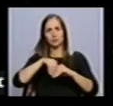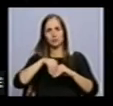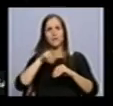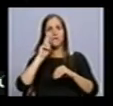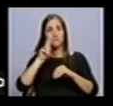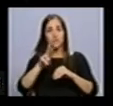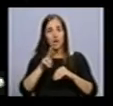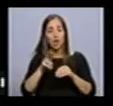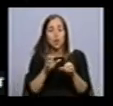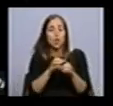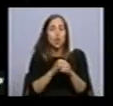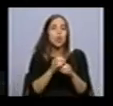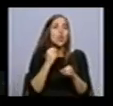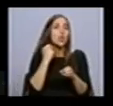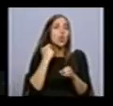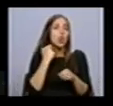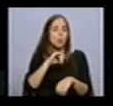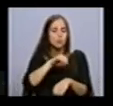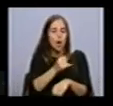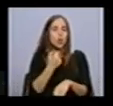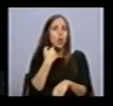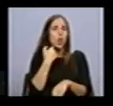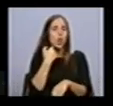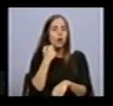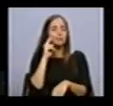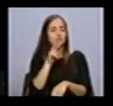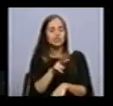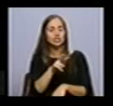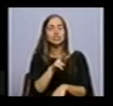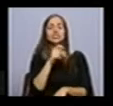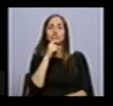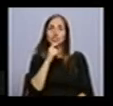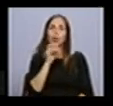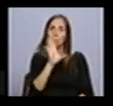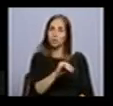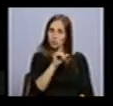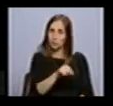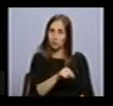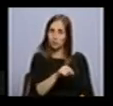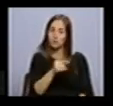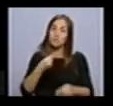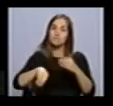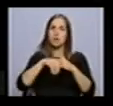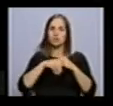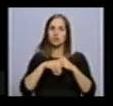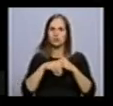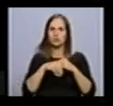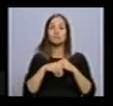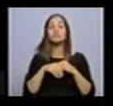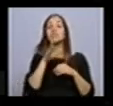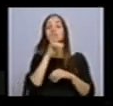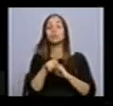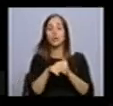crateras mais pequenas também grandes quantidades de gelo, para se somar àquilo que já sabíamos. Qual é que é esta adição? Olha,